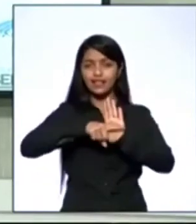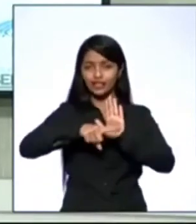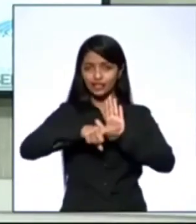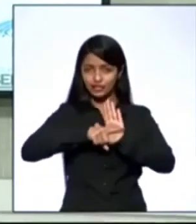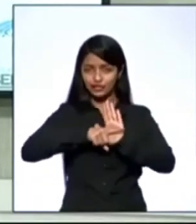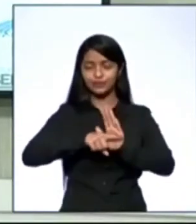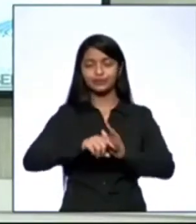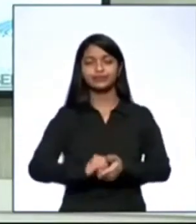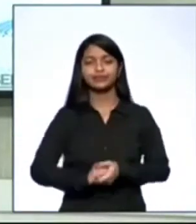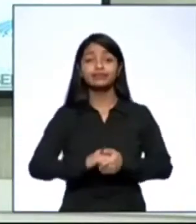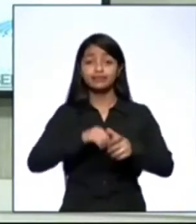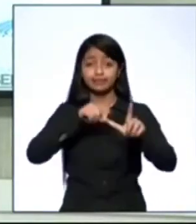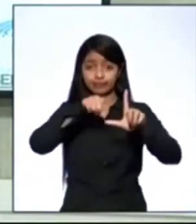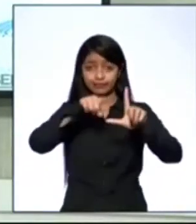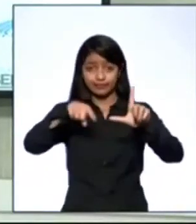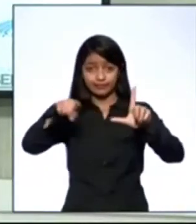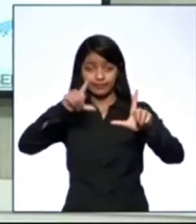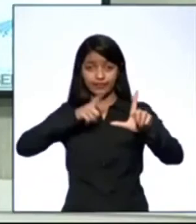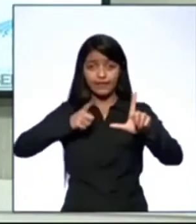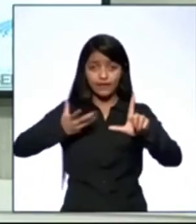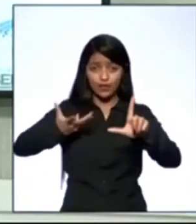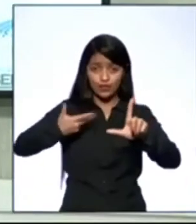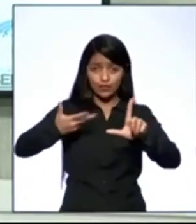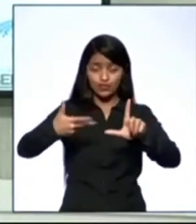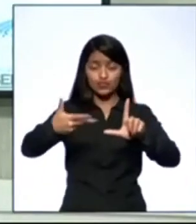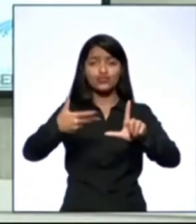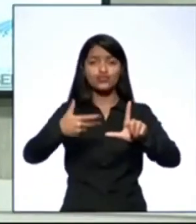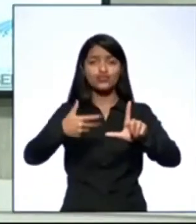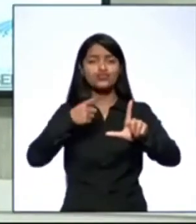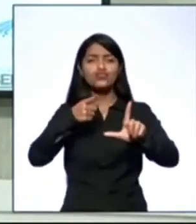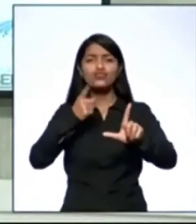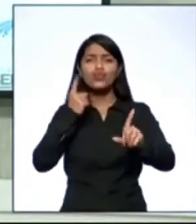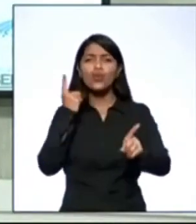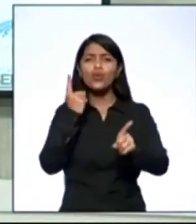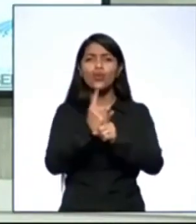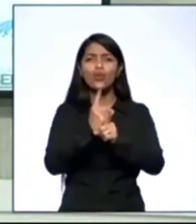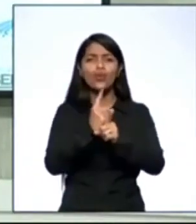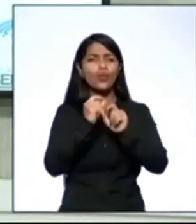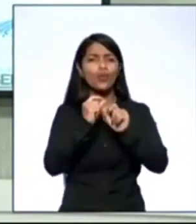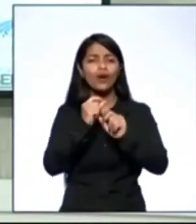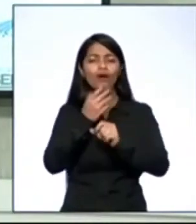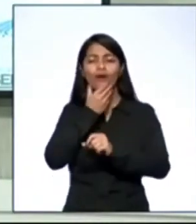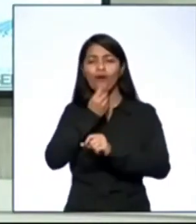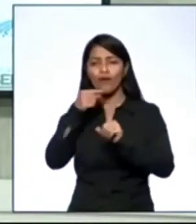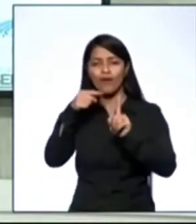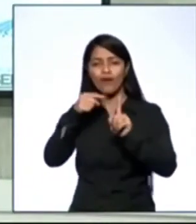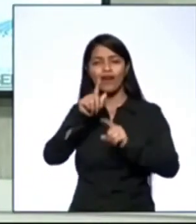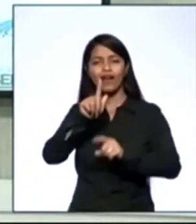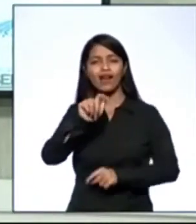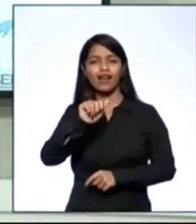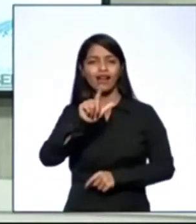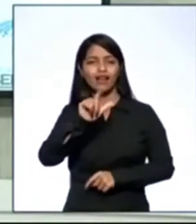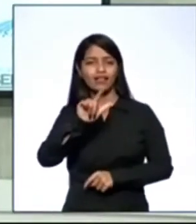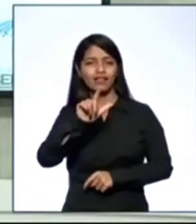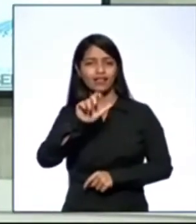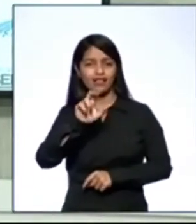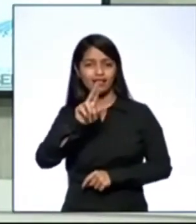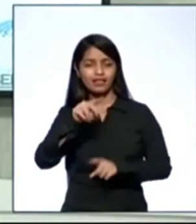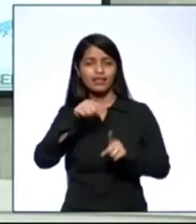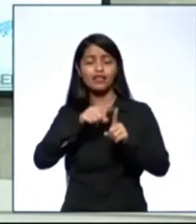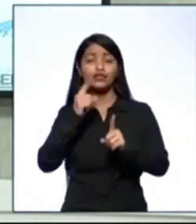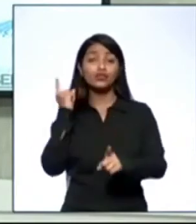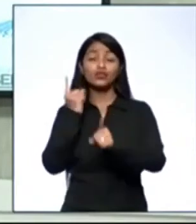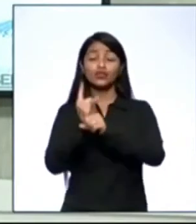velocidade constante, você tem uma propriedade fantástica descoberta pelo pai da cinemática, o senhor Galileu Galilei. O que ele